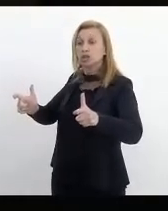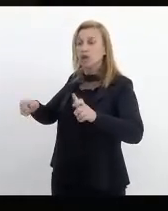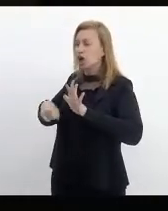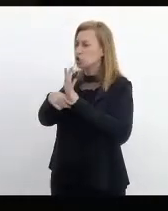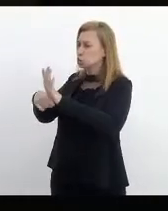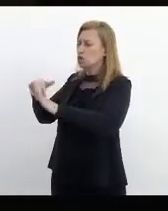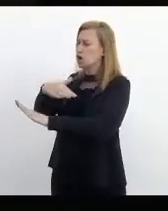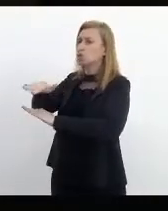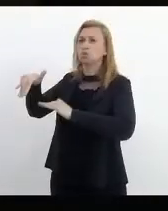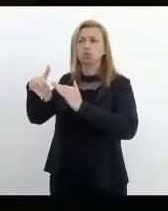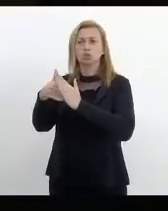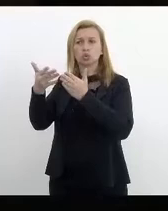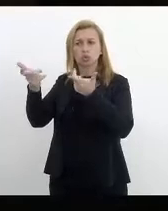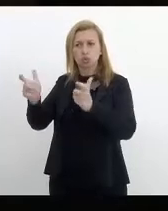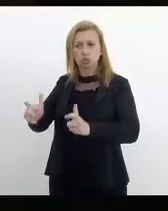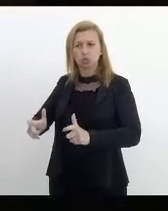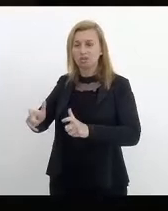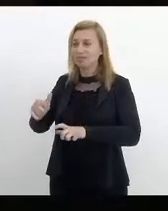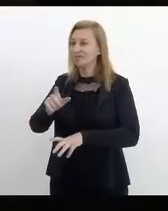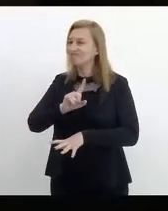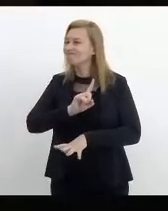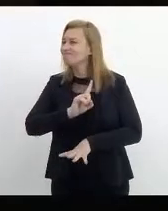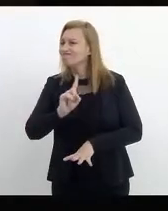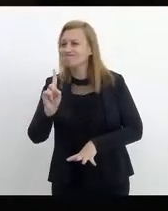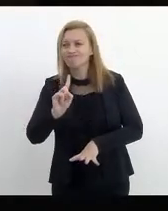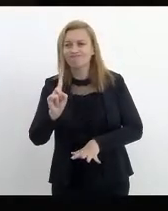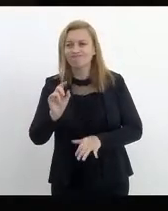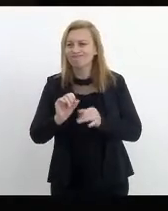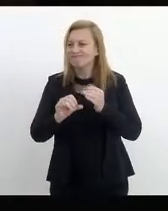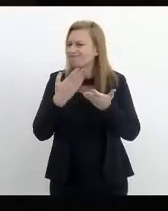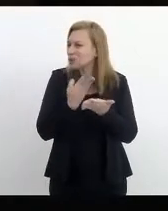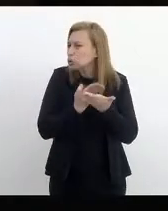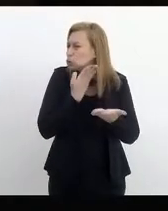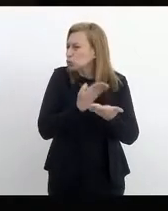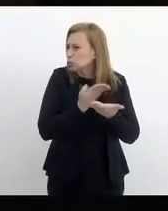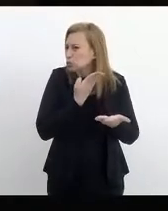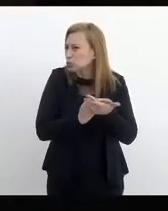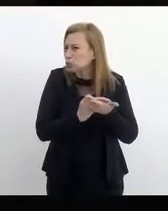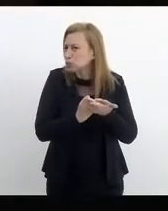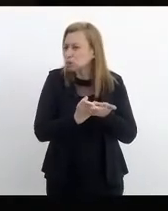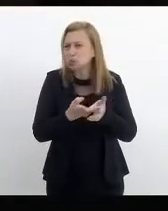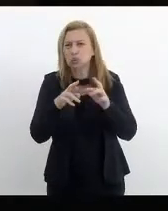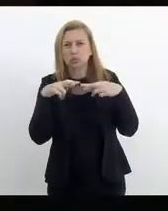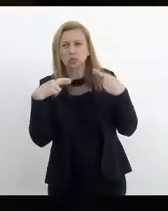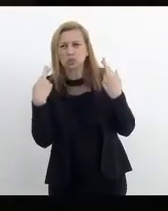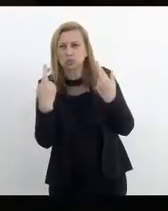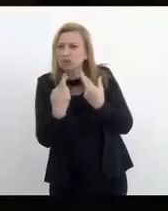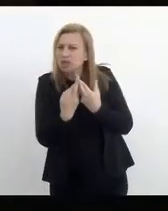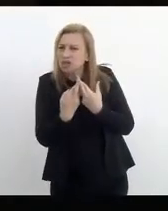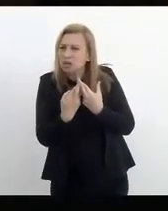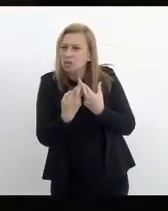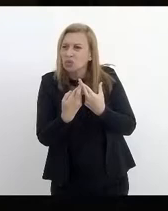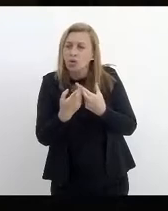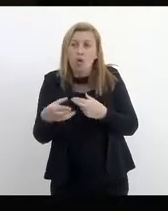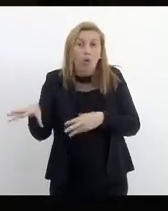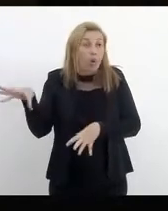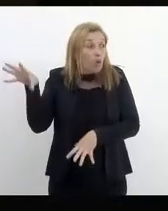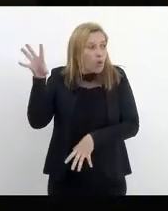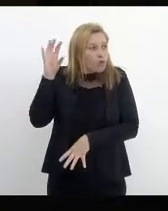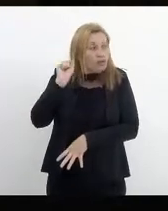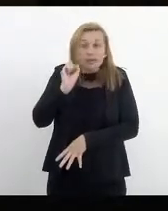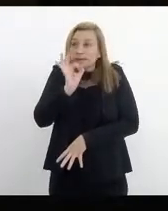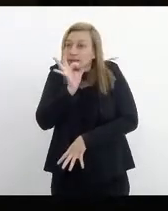toda aquela região mas não foi precedido de um estudo não foi precedido de reuniões pedir ouvir